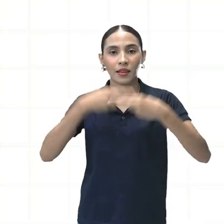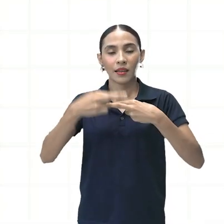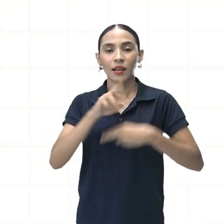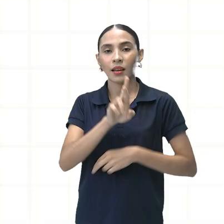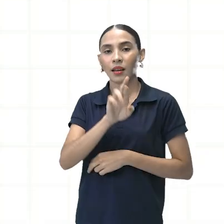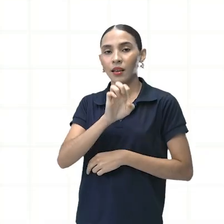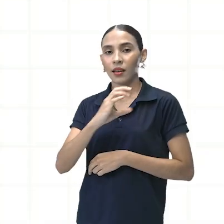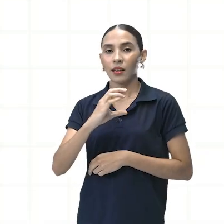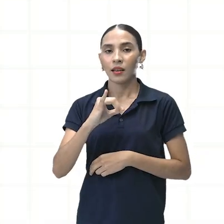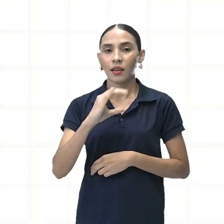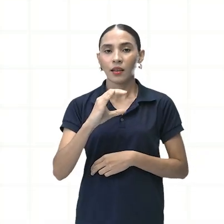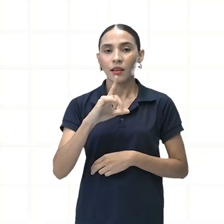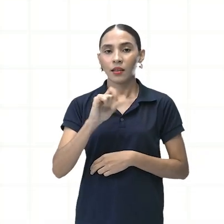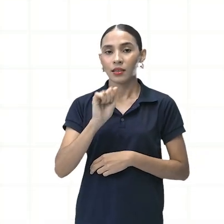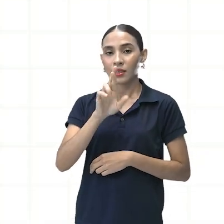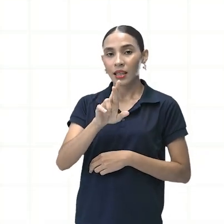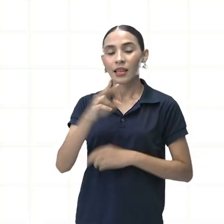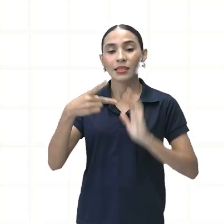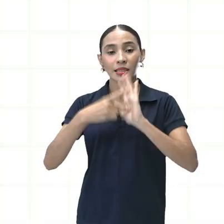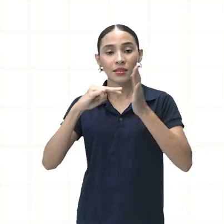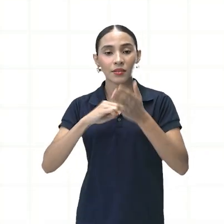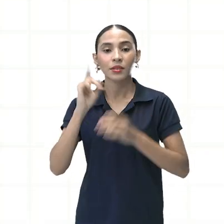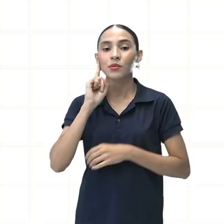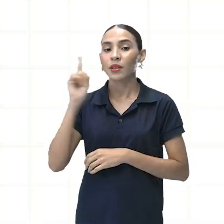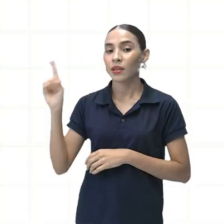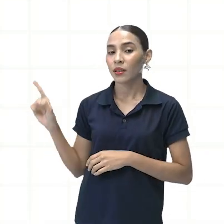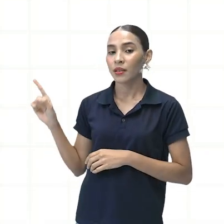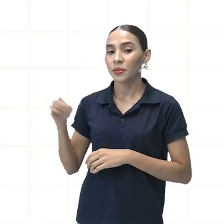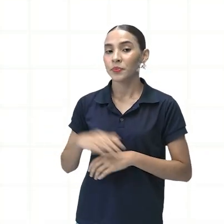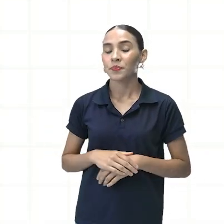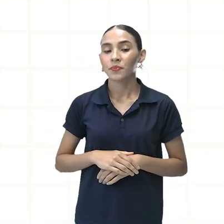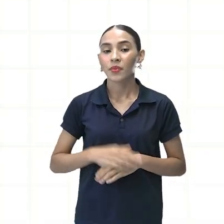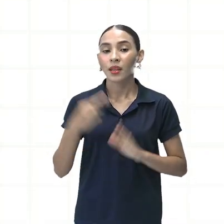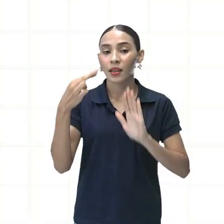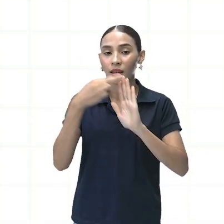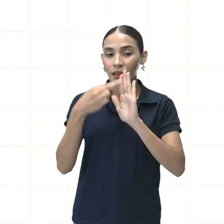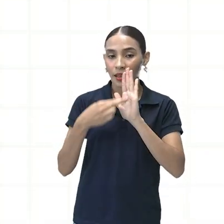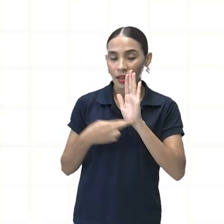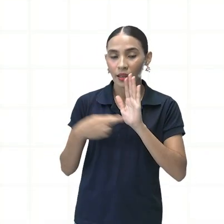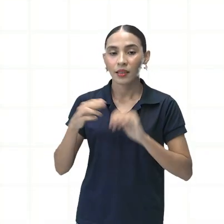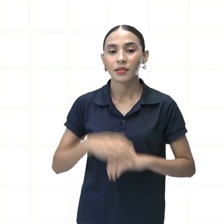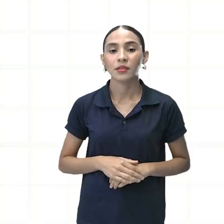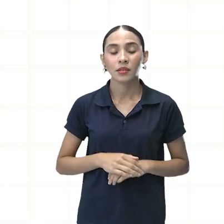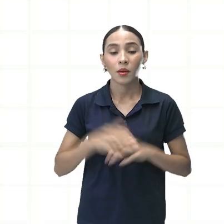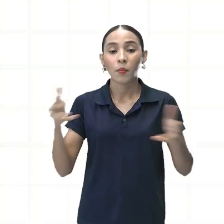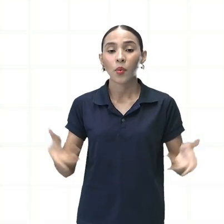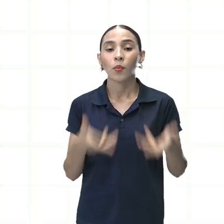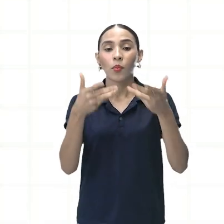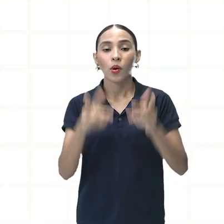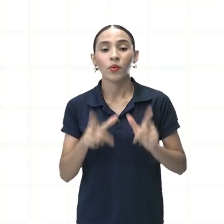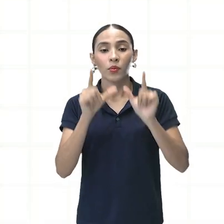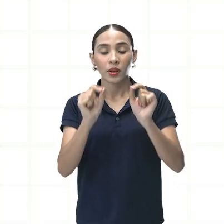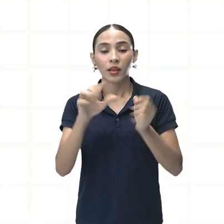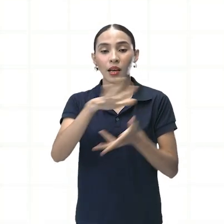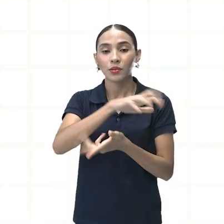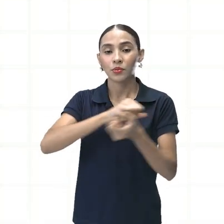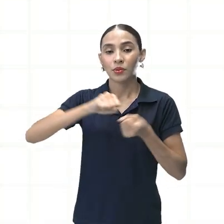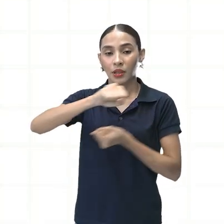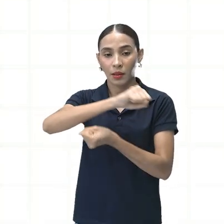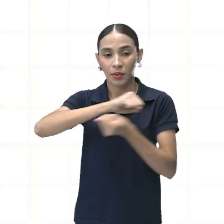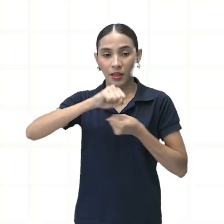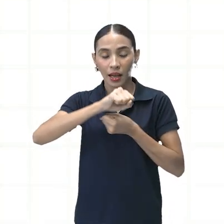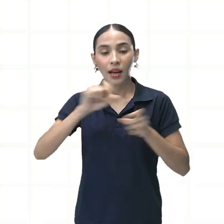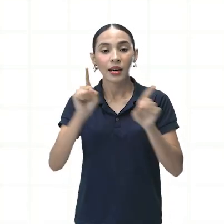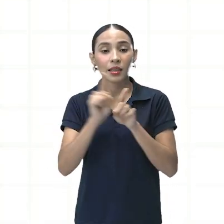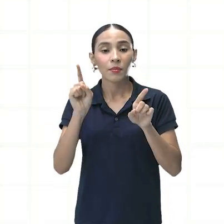R de reciclar significa que são princípios que promovem a sustentabilidade